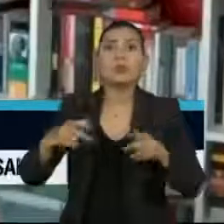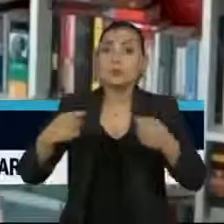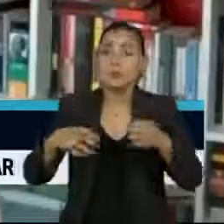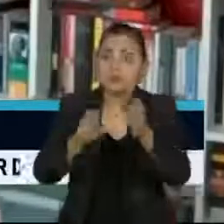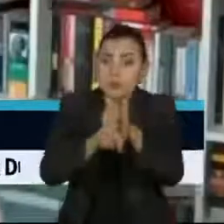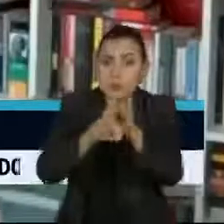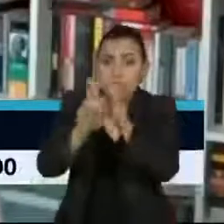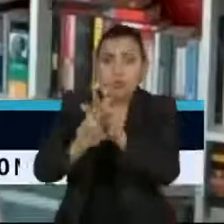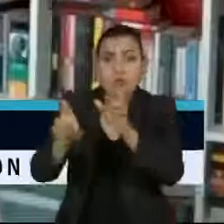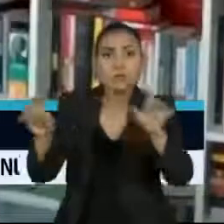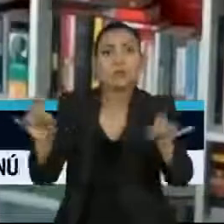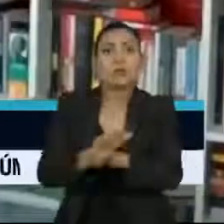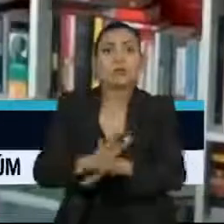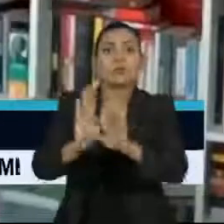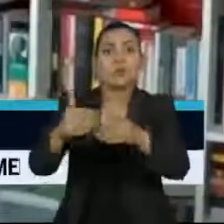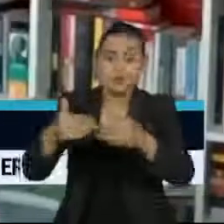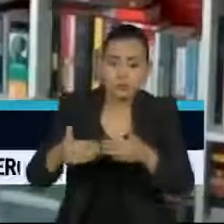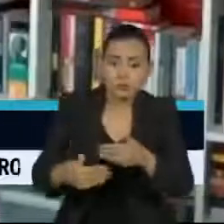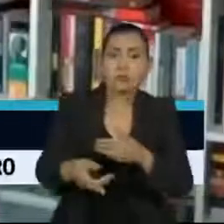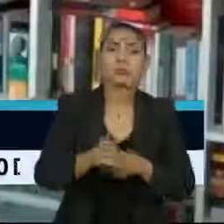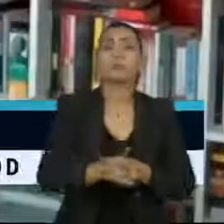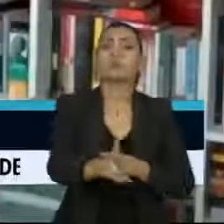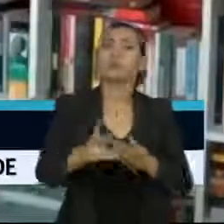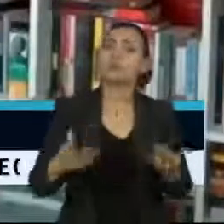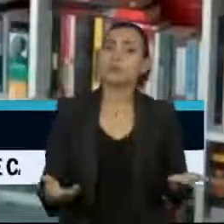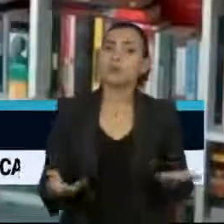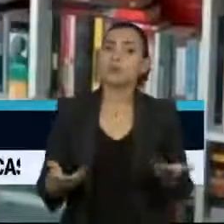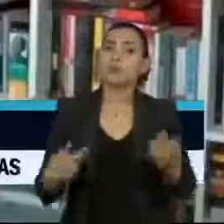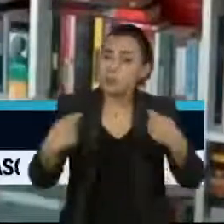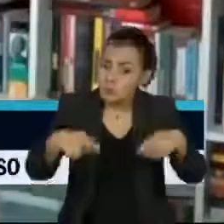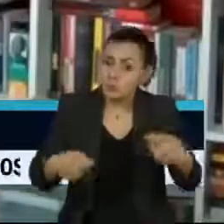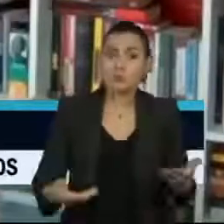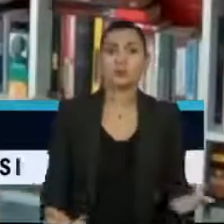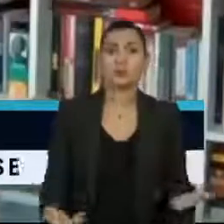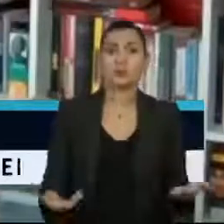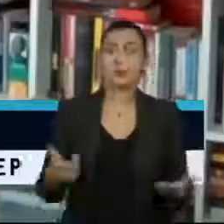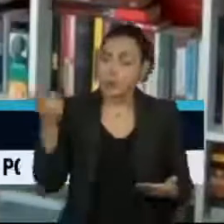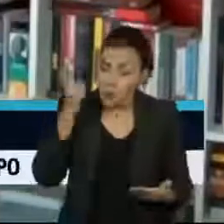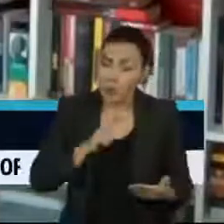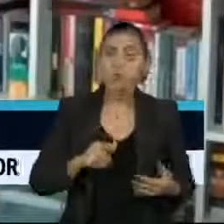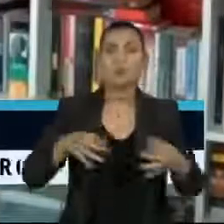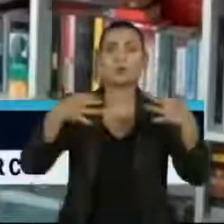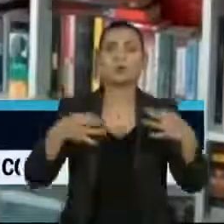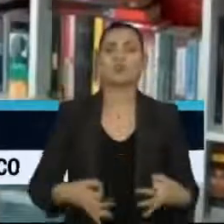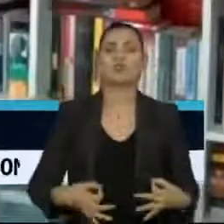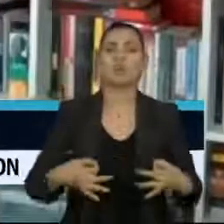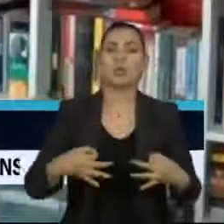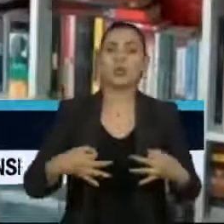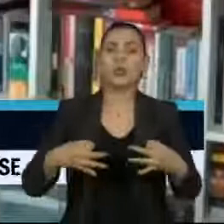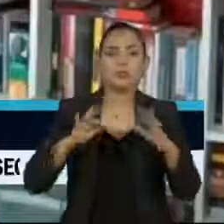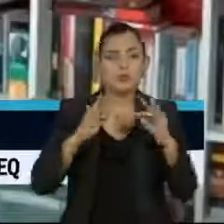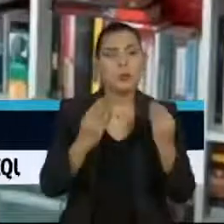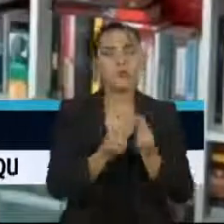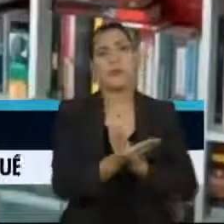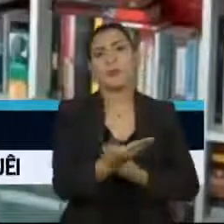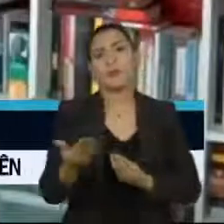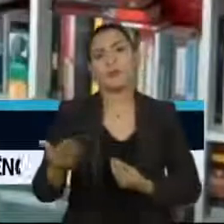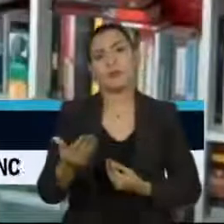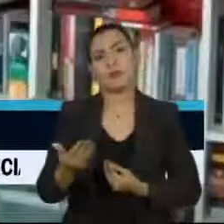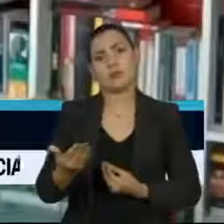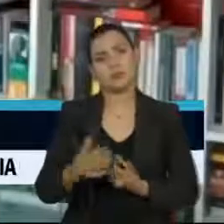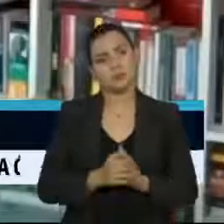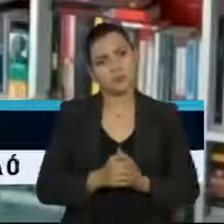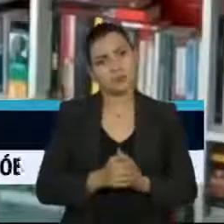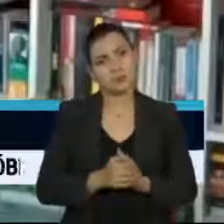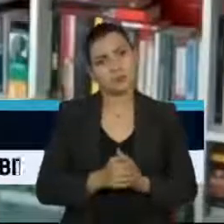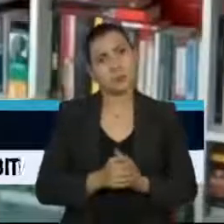inquérito seja dado andamento, seja dado seguimento, para que a gente consiga dar um mínimo de retorno para aqueles que perdemos, né?